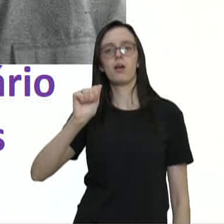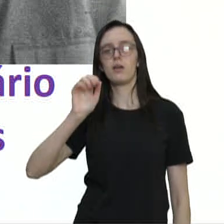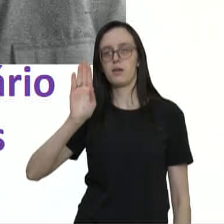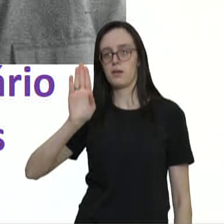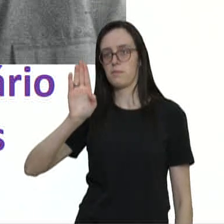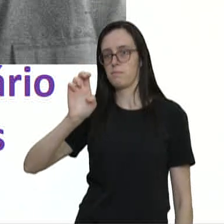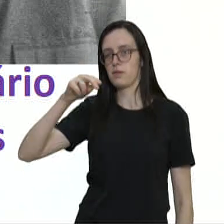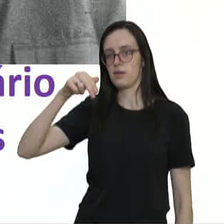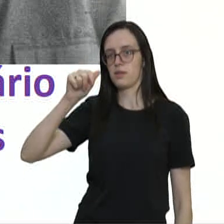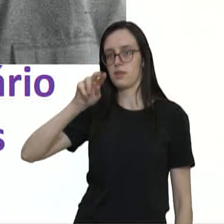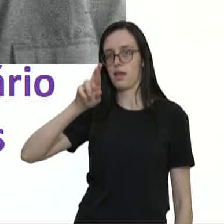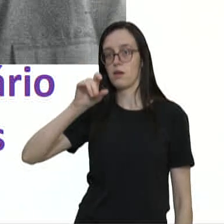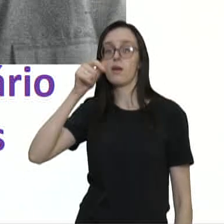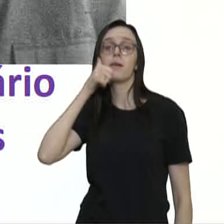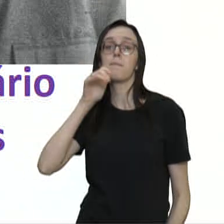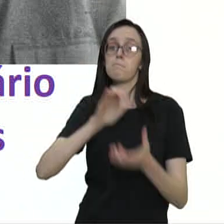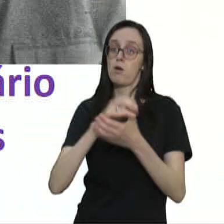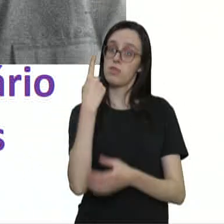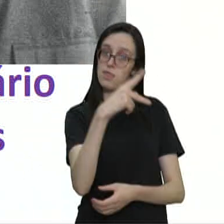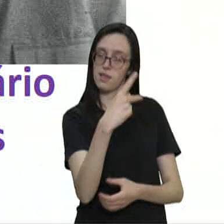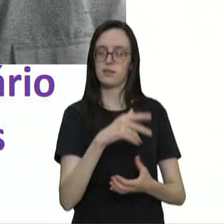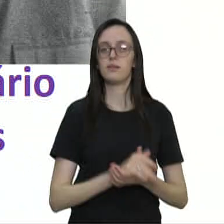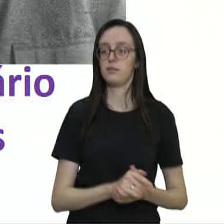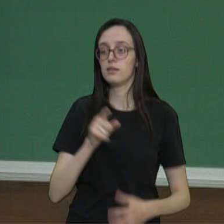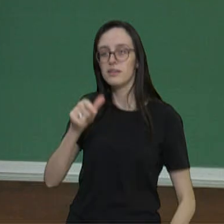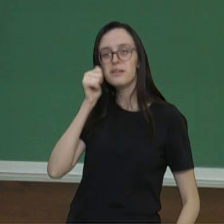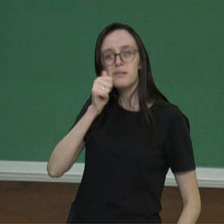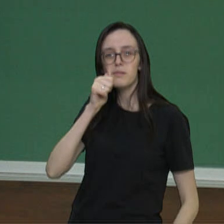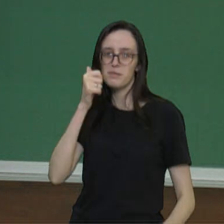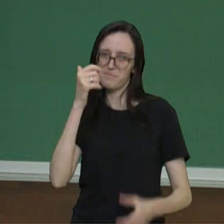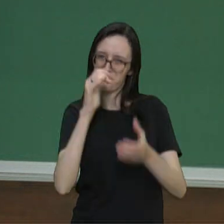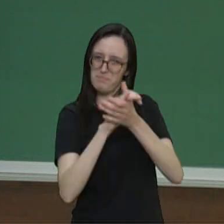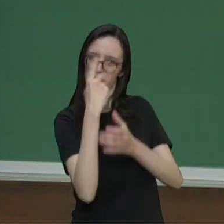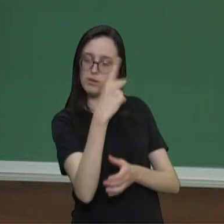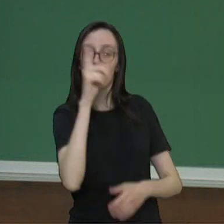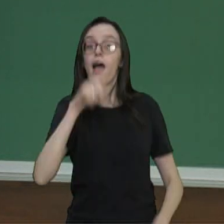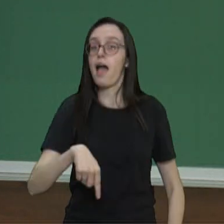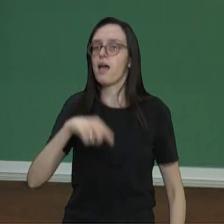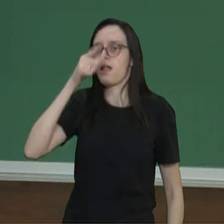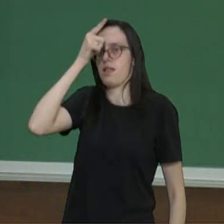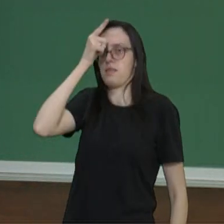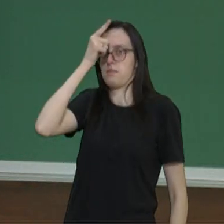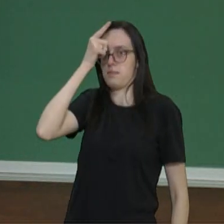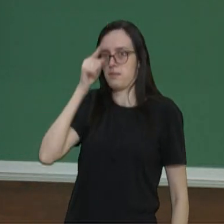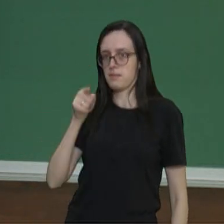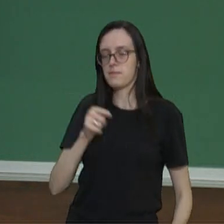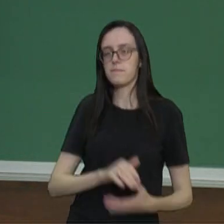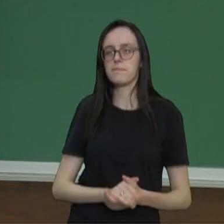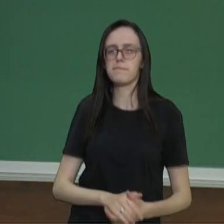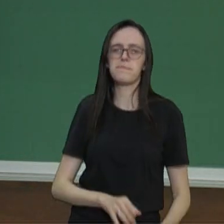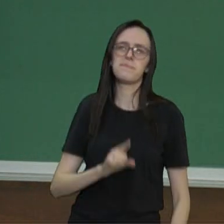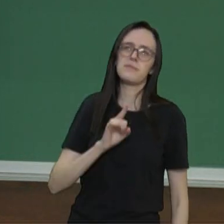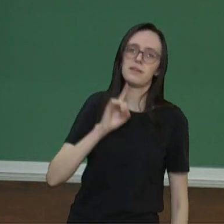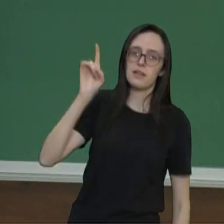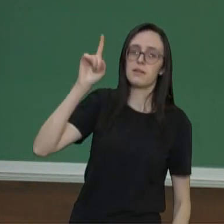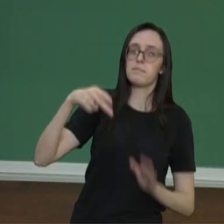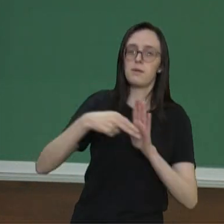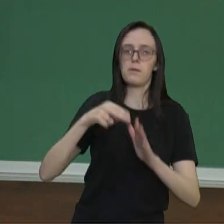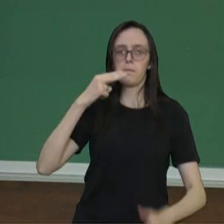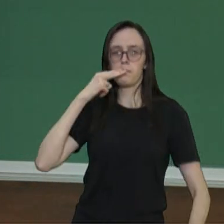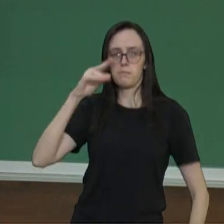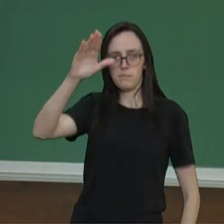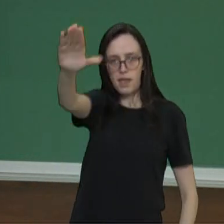Benário, a esposa dele. A Olga Benário é alemã, lá da terra do